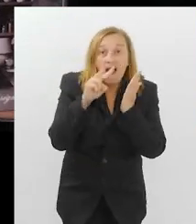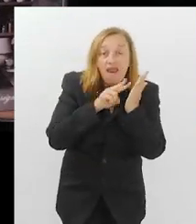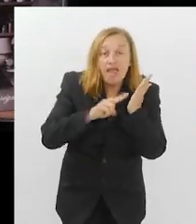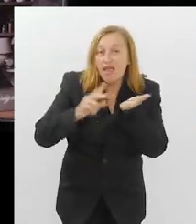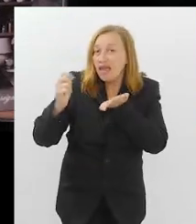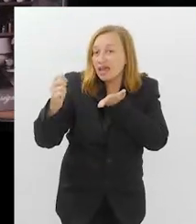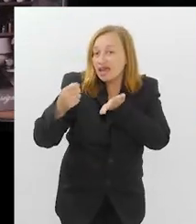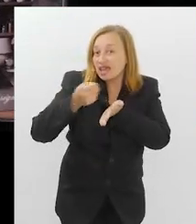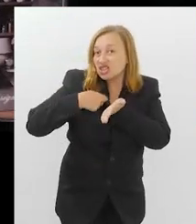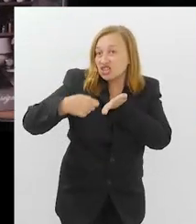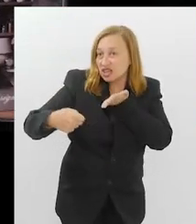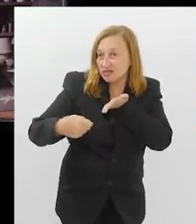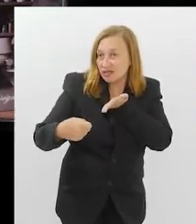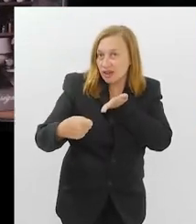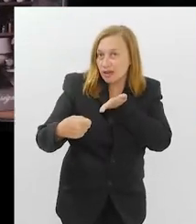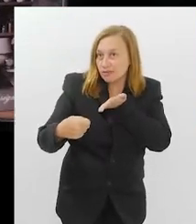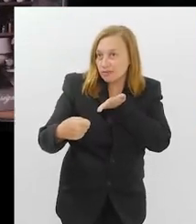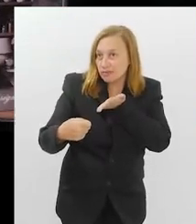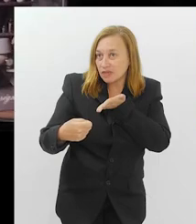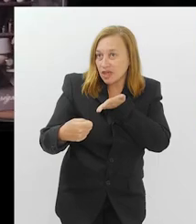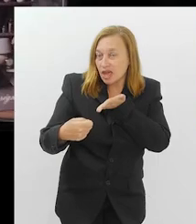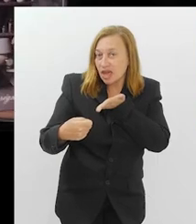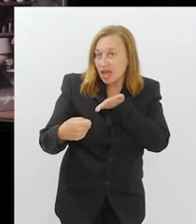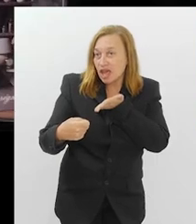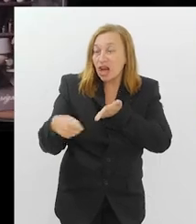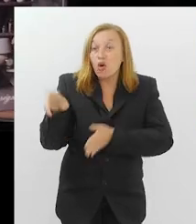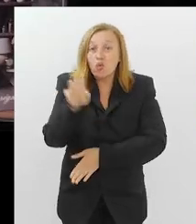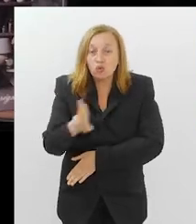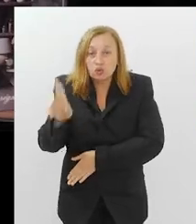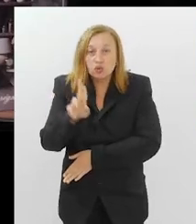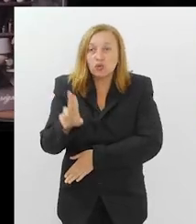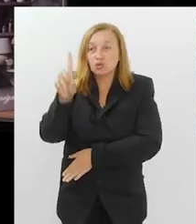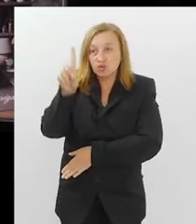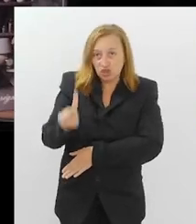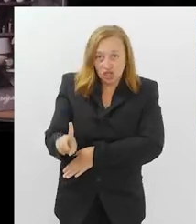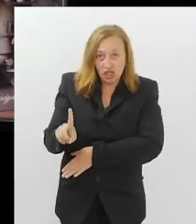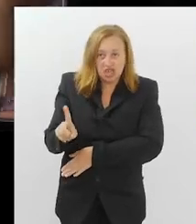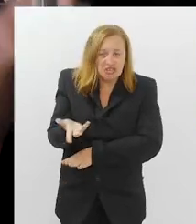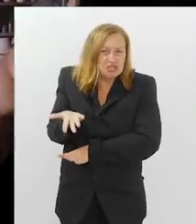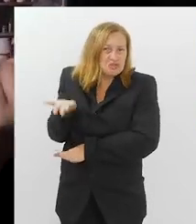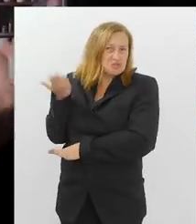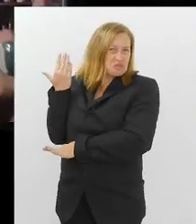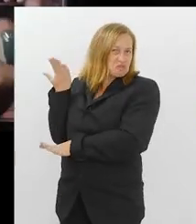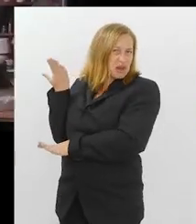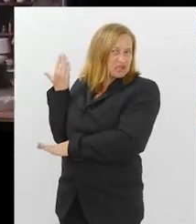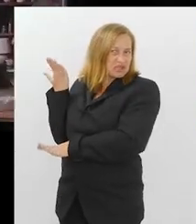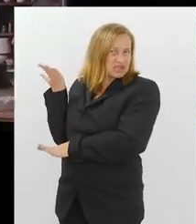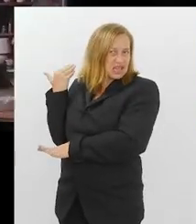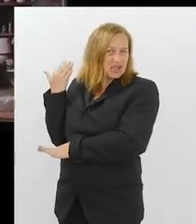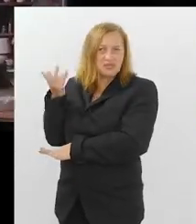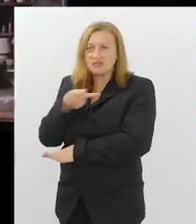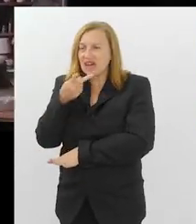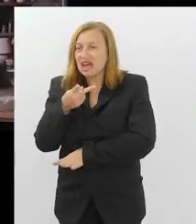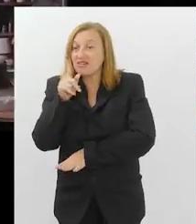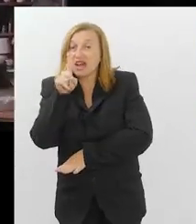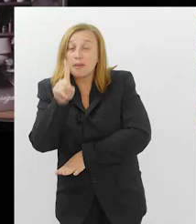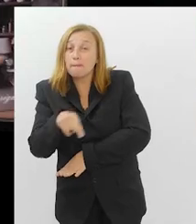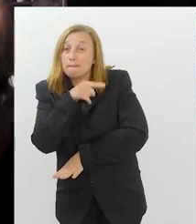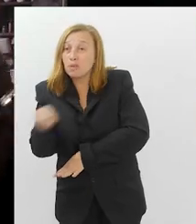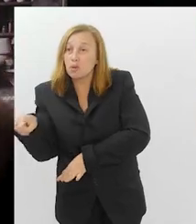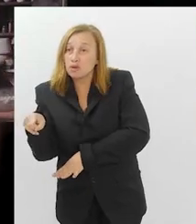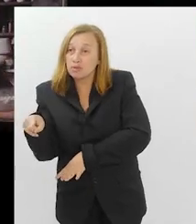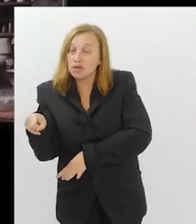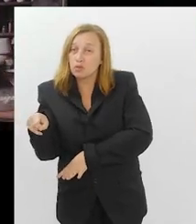a escrever. Ela utilizou do direito canônico, que à época dizia que era